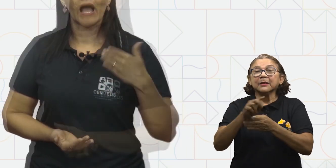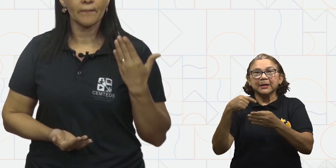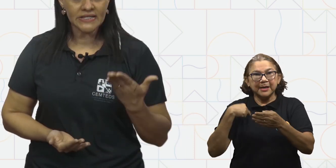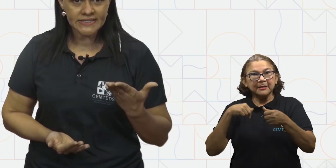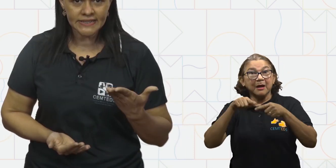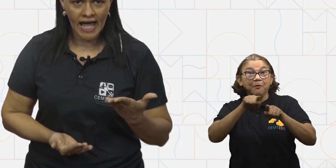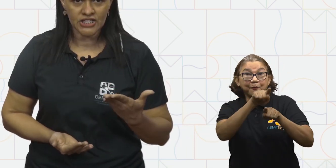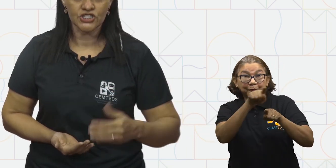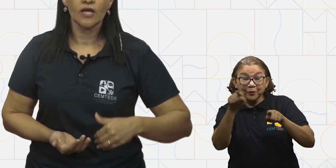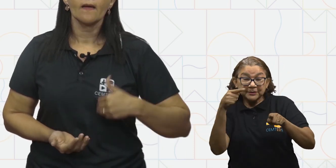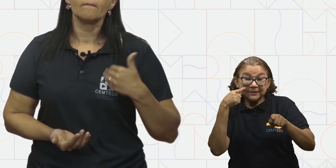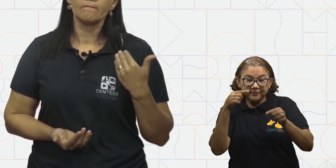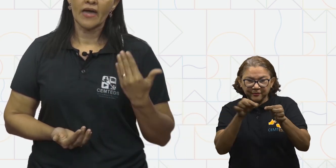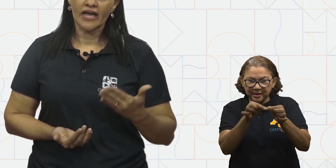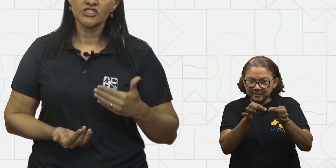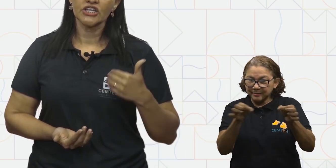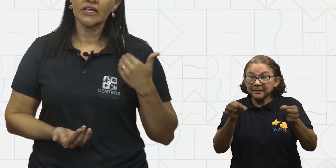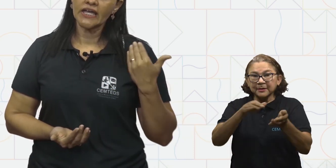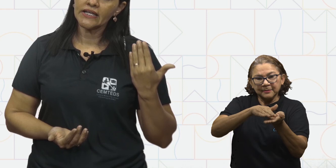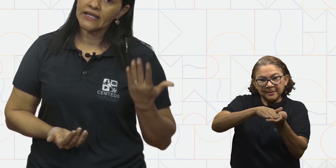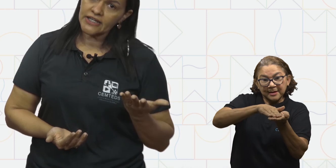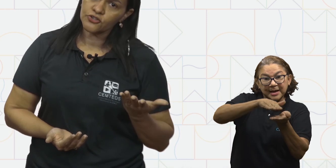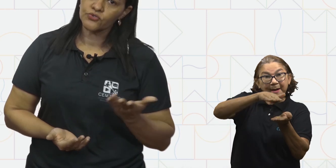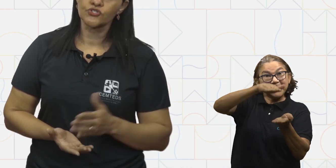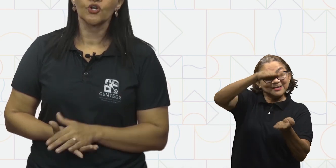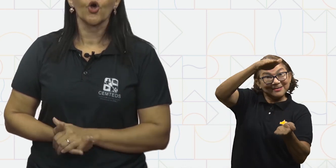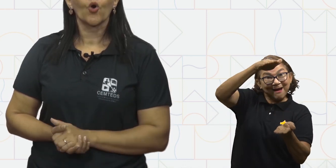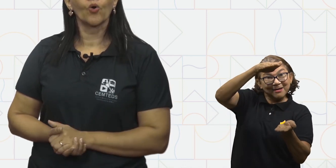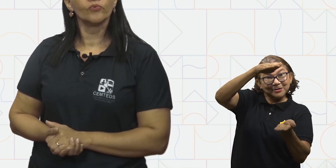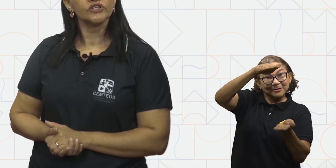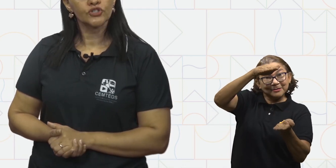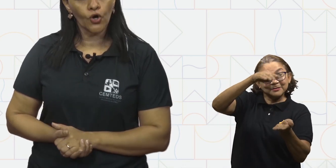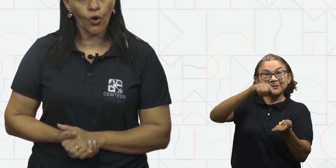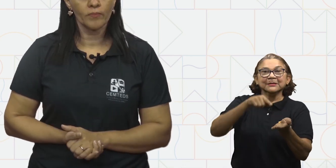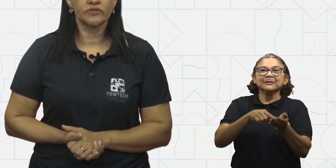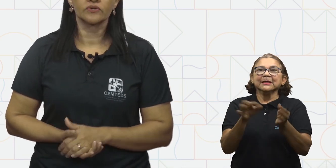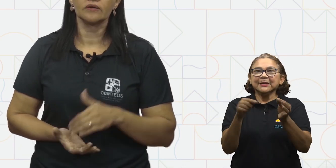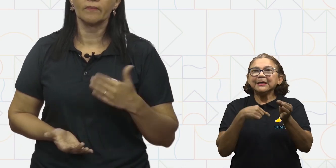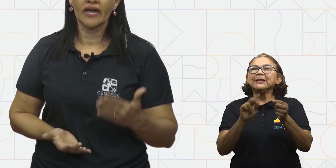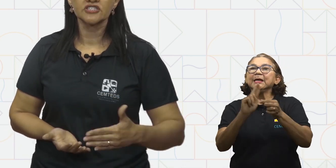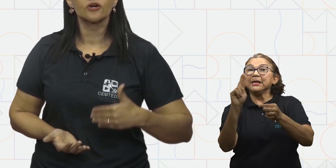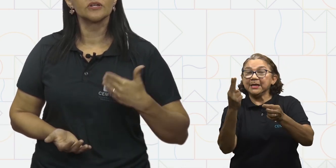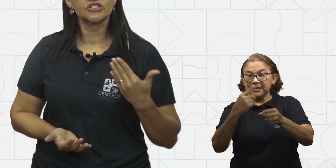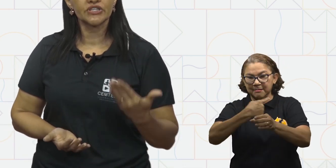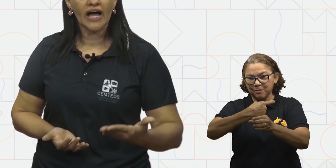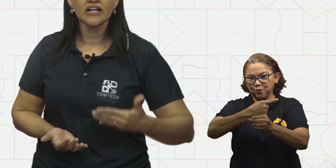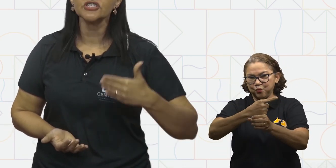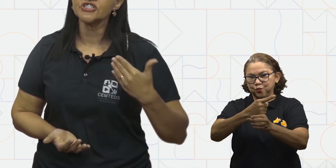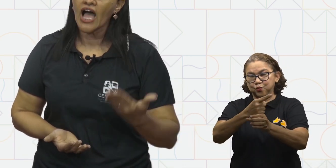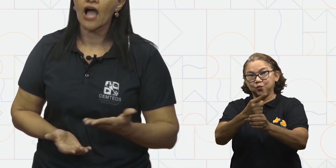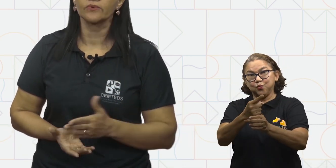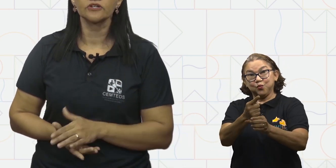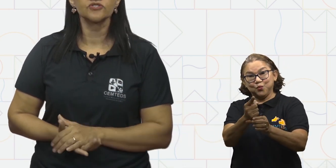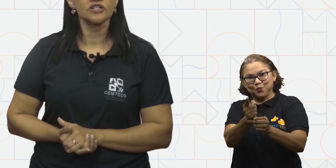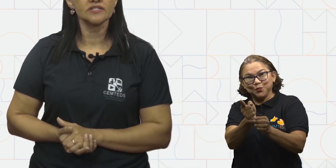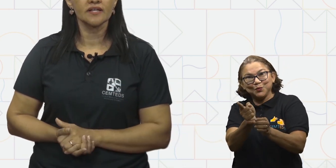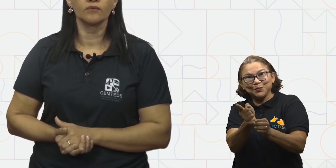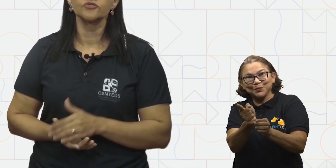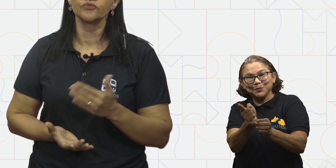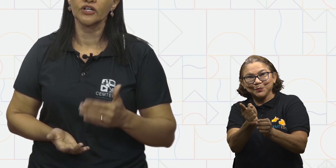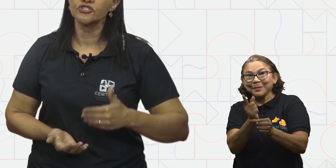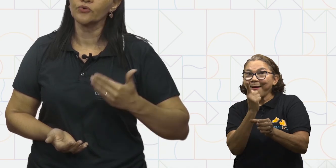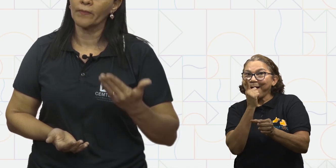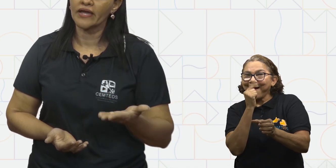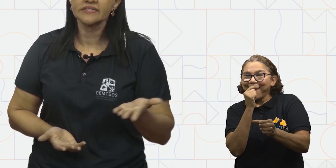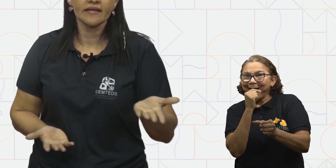Como capacidade, mede em litros, como o hidrômetro, que mede a quantidade de água que